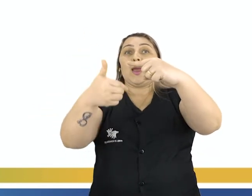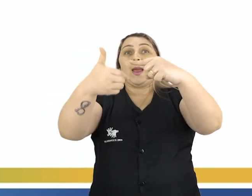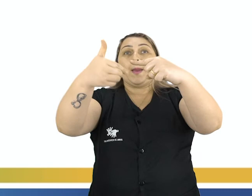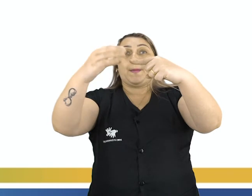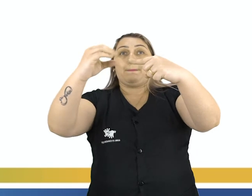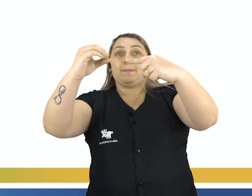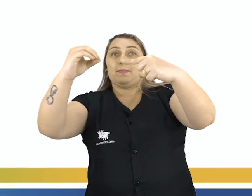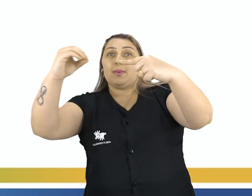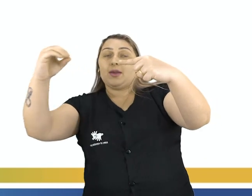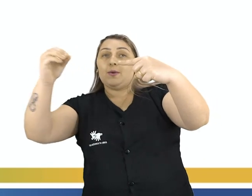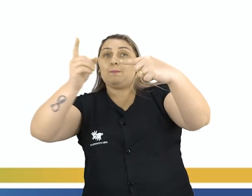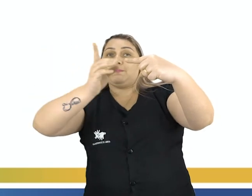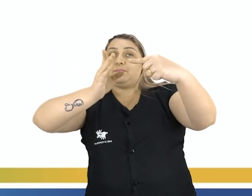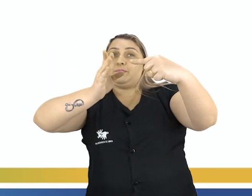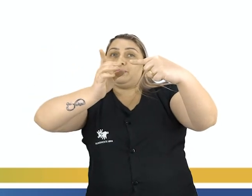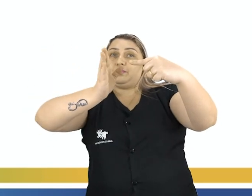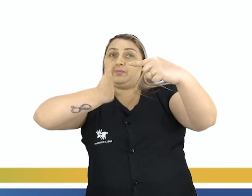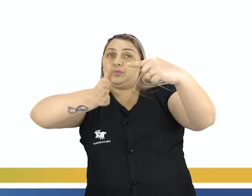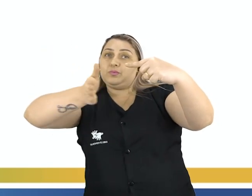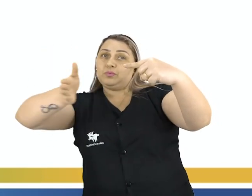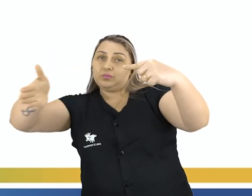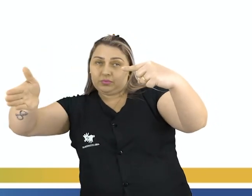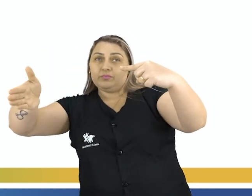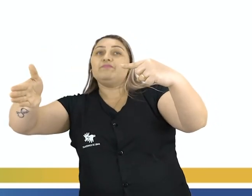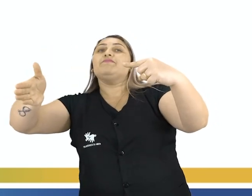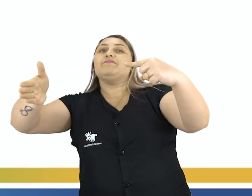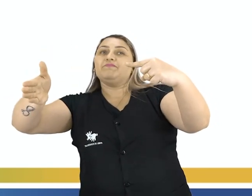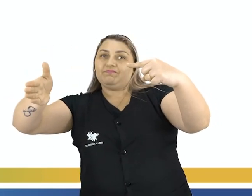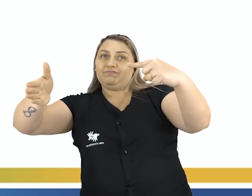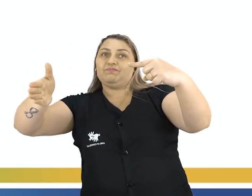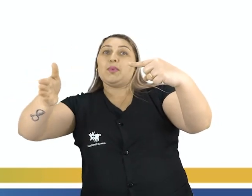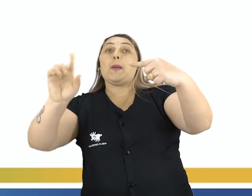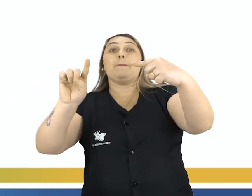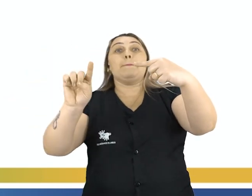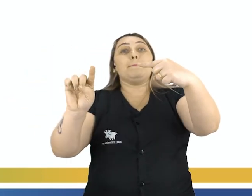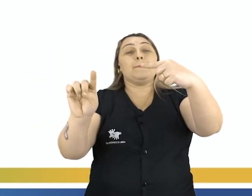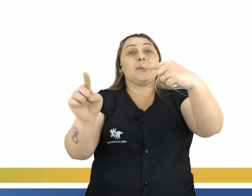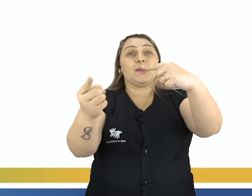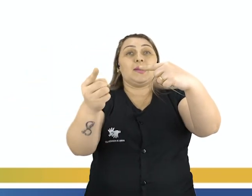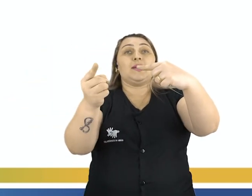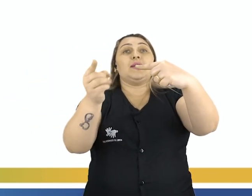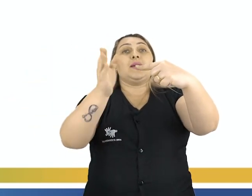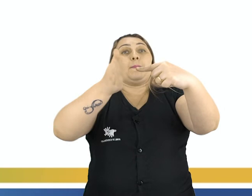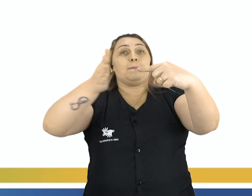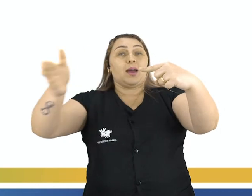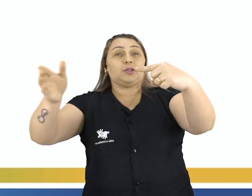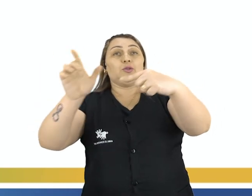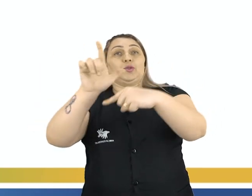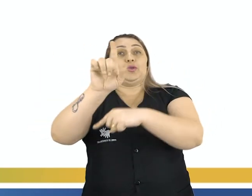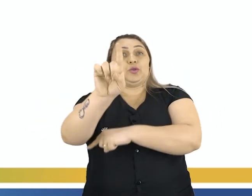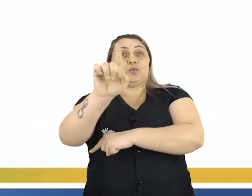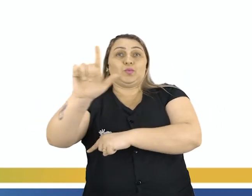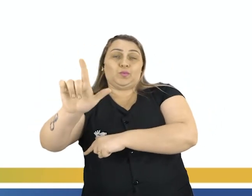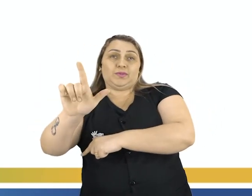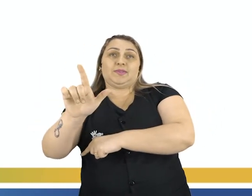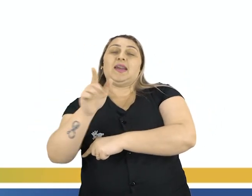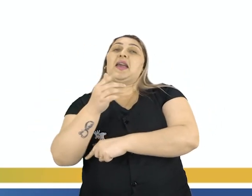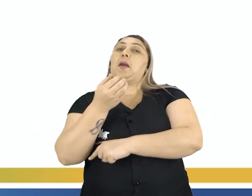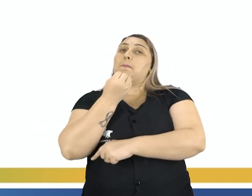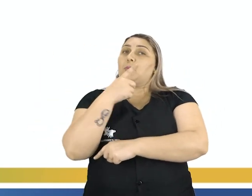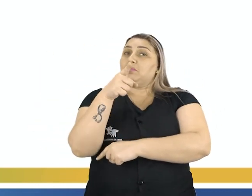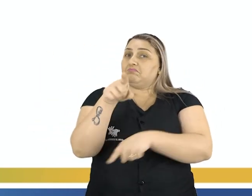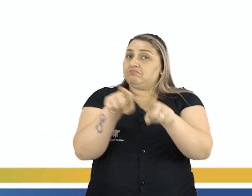1000 partes. 1 mililitro corresponde à 1000ª parte de 1 litro. É interessante você